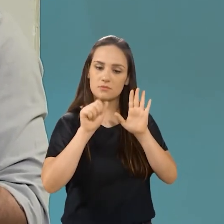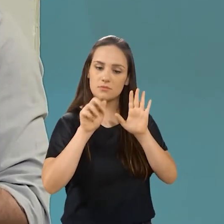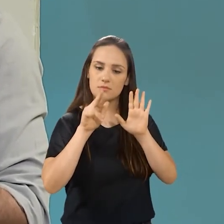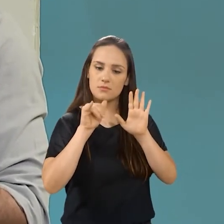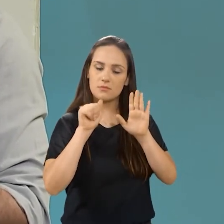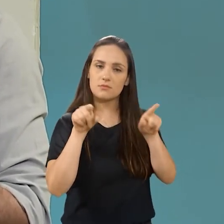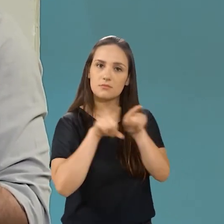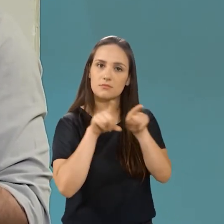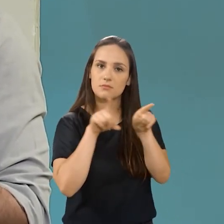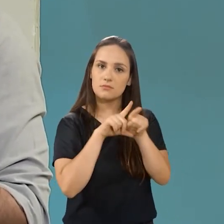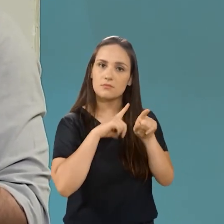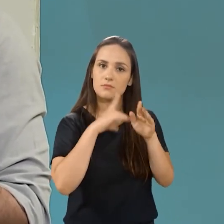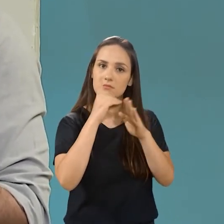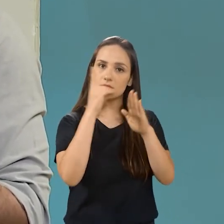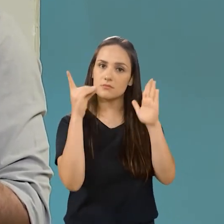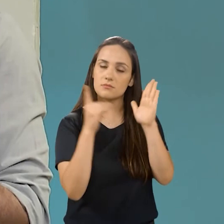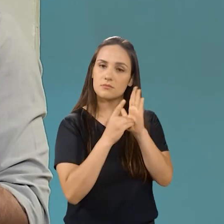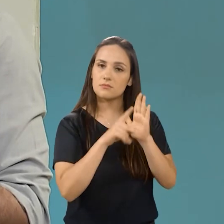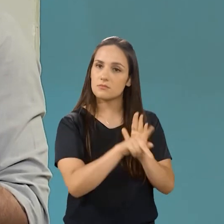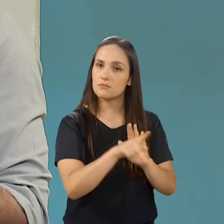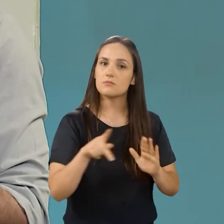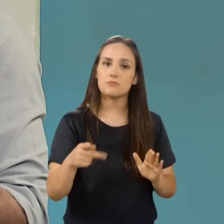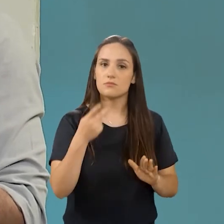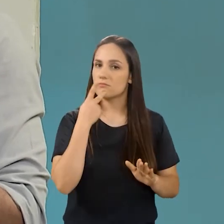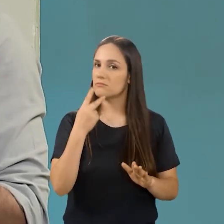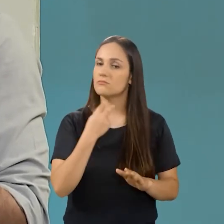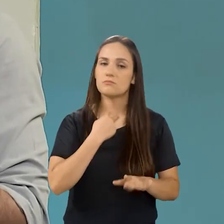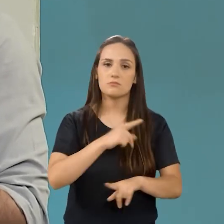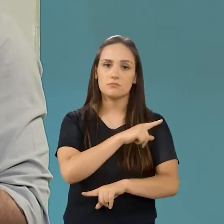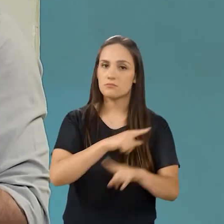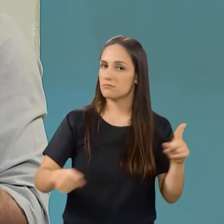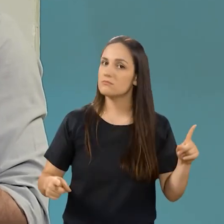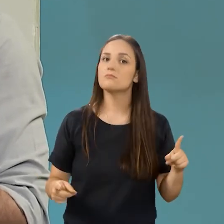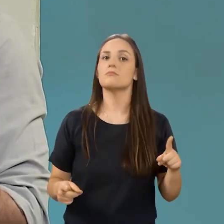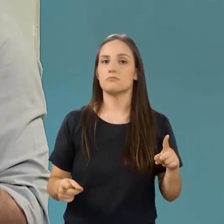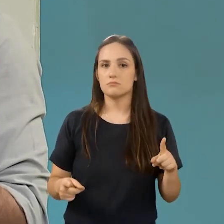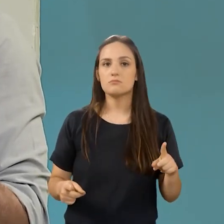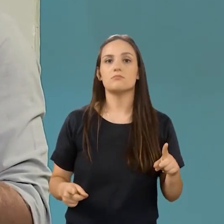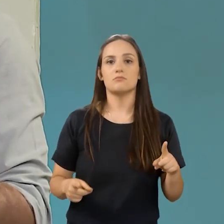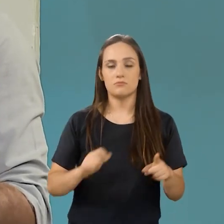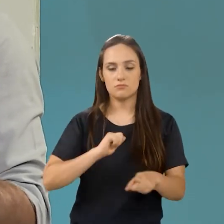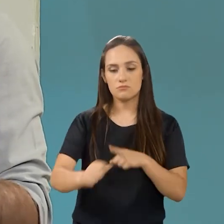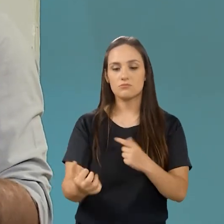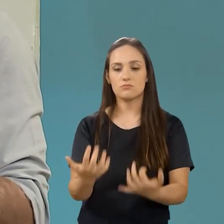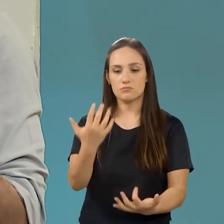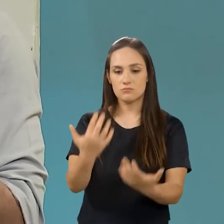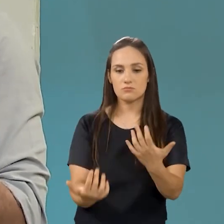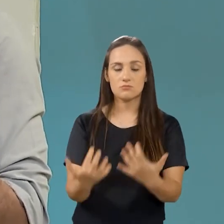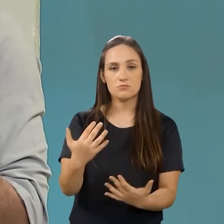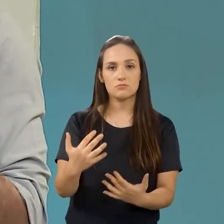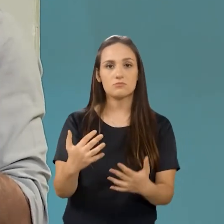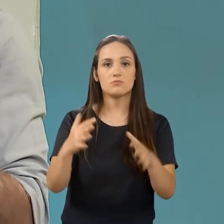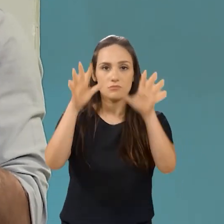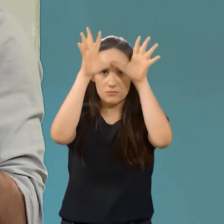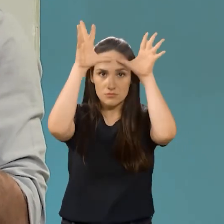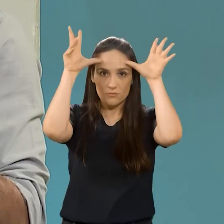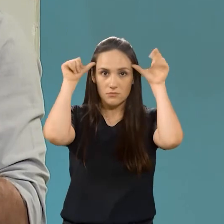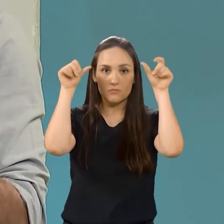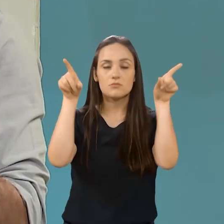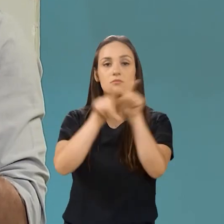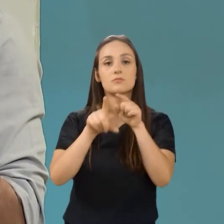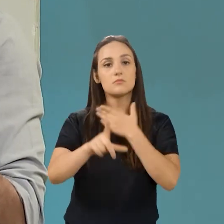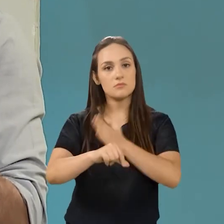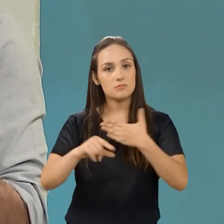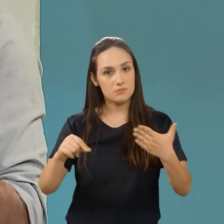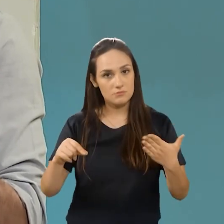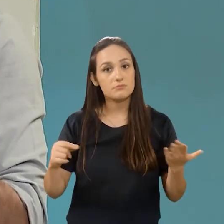que suspendeu a utilização do fogo no bioma Pantanal e no bioma da Amazônia, né? Então, é amazônico. Então, nesse